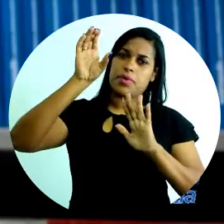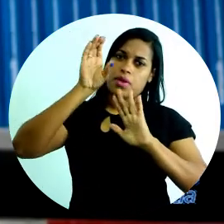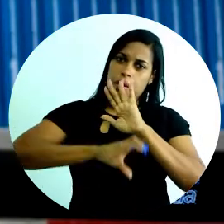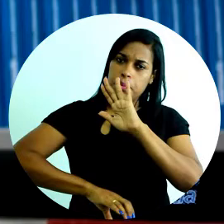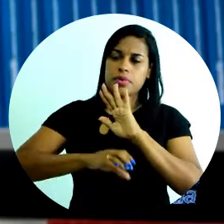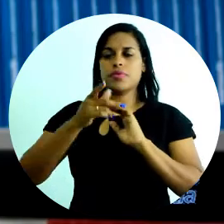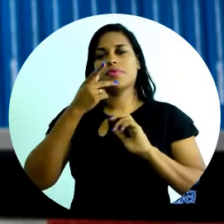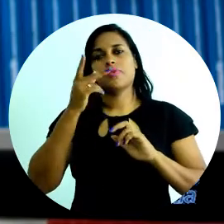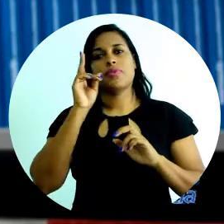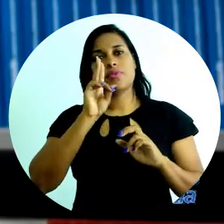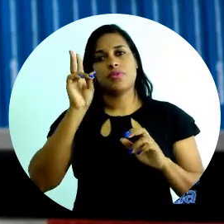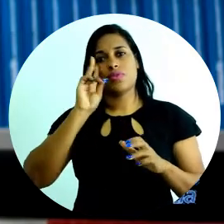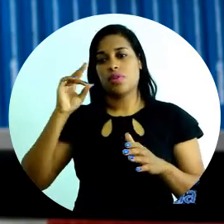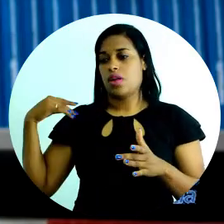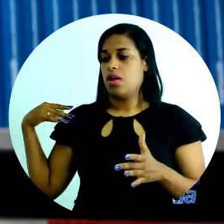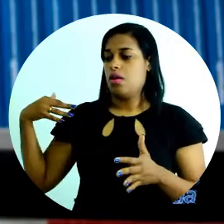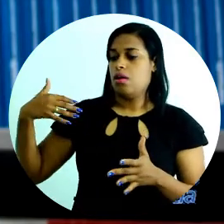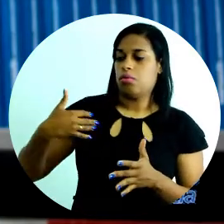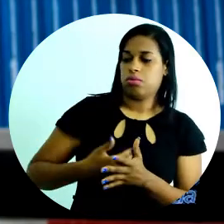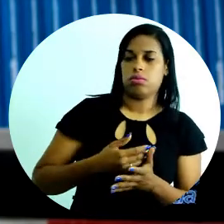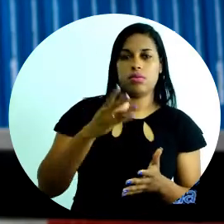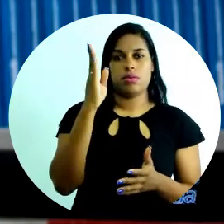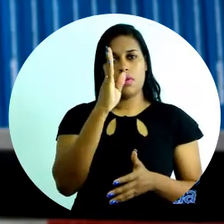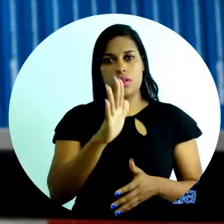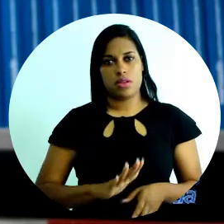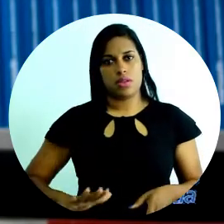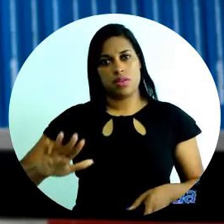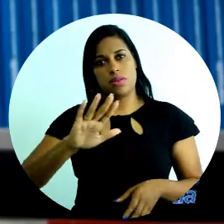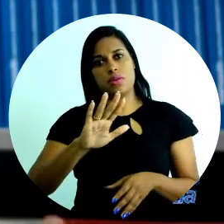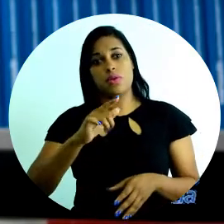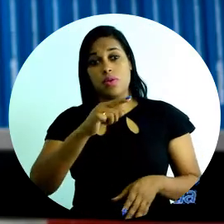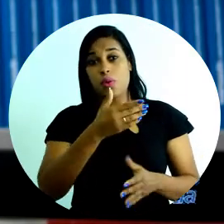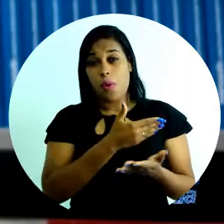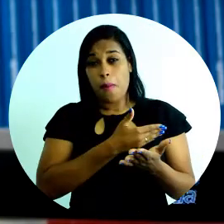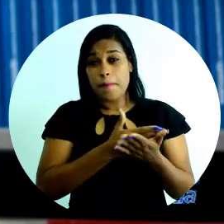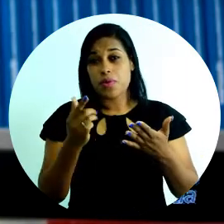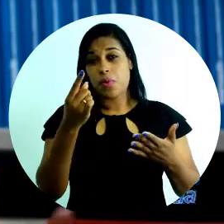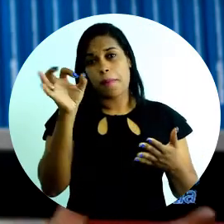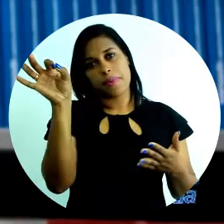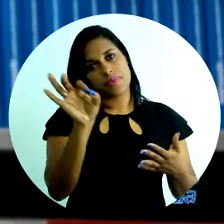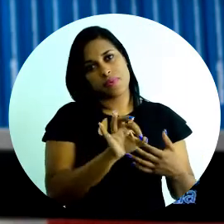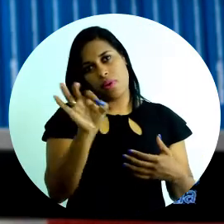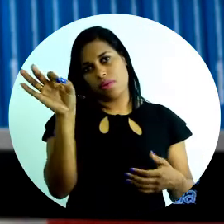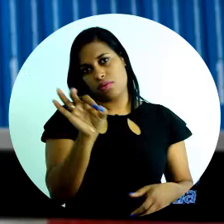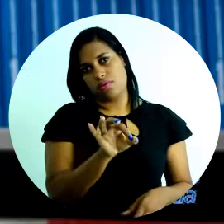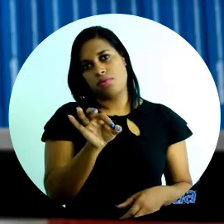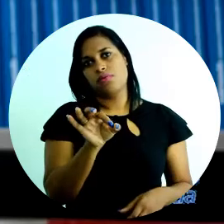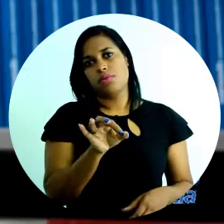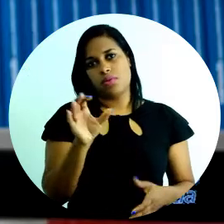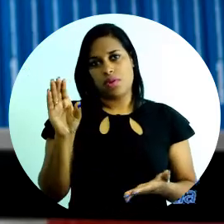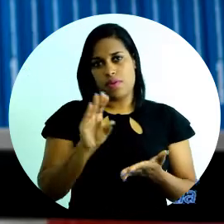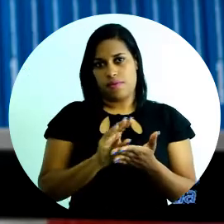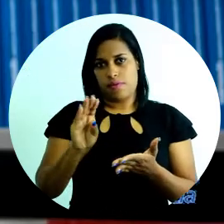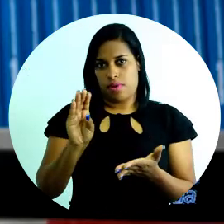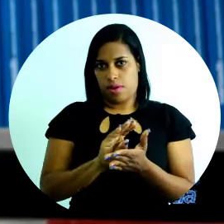primeiro capítulo, a gente, quando falava da história da educação no Brasil, a gente via que lá no início, 1% dos